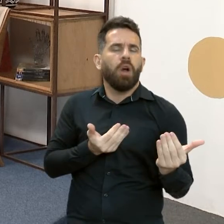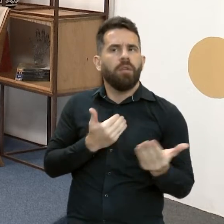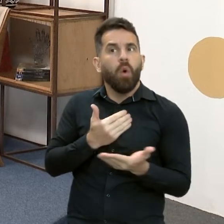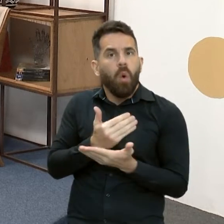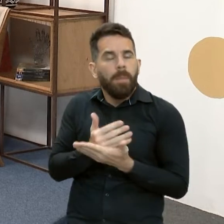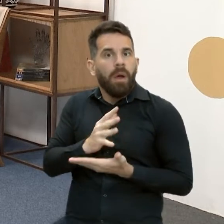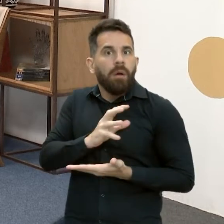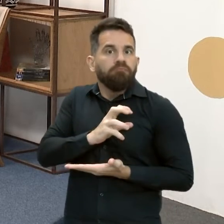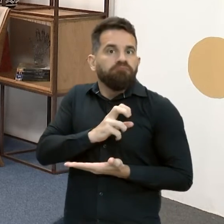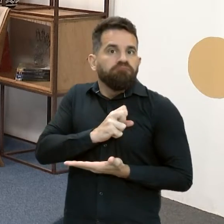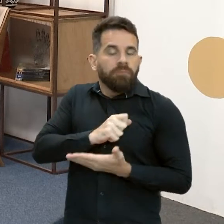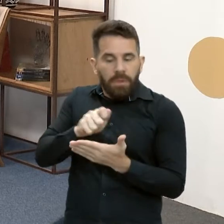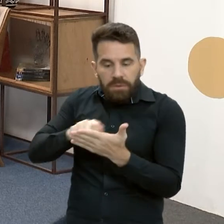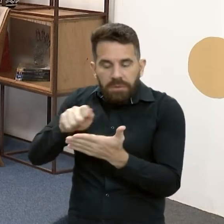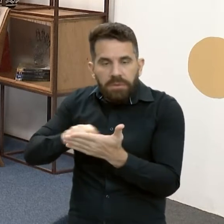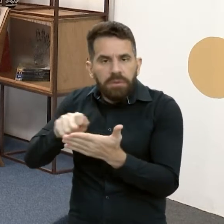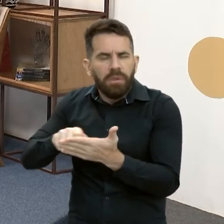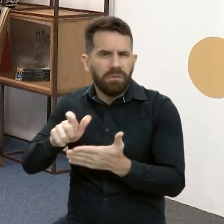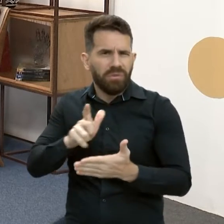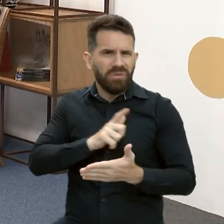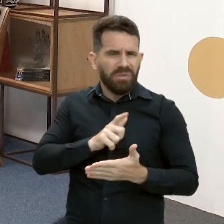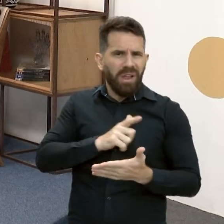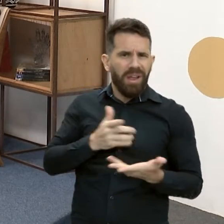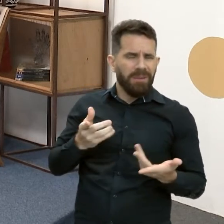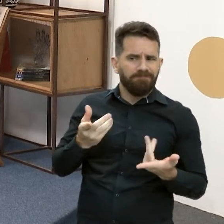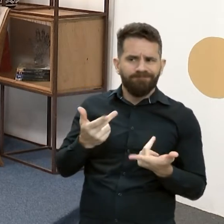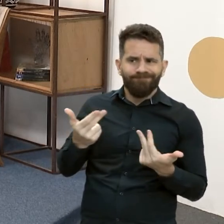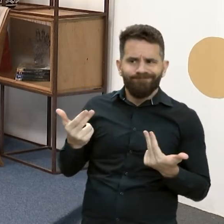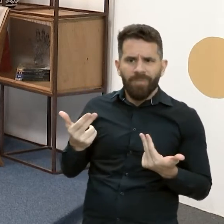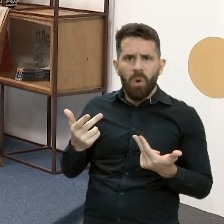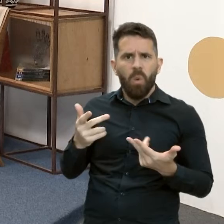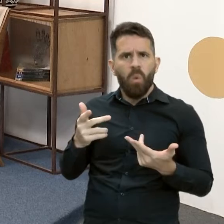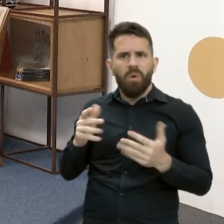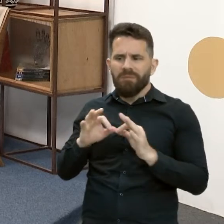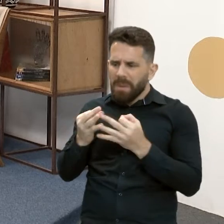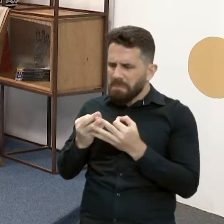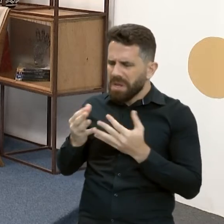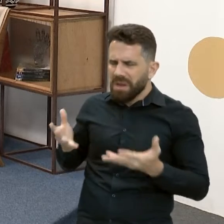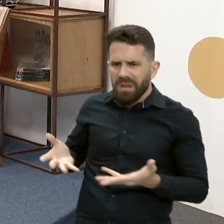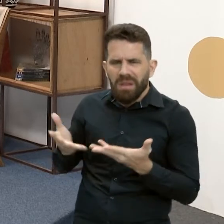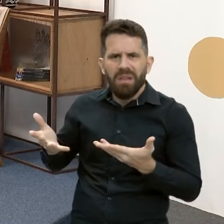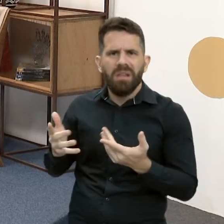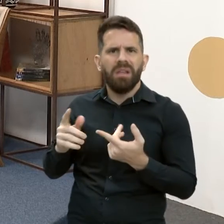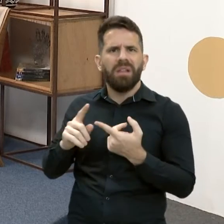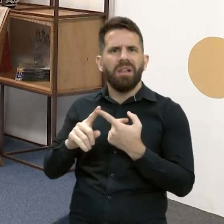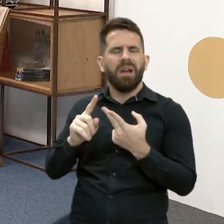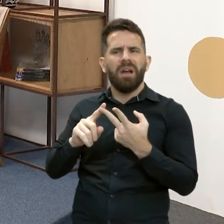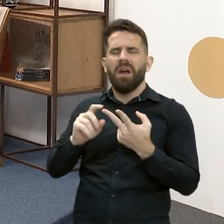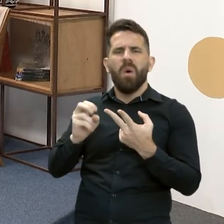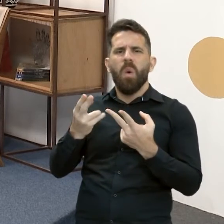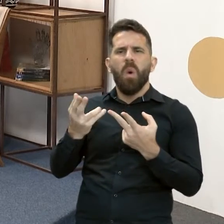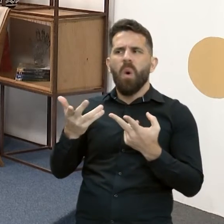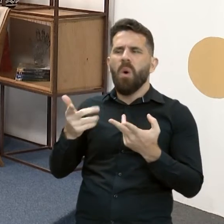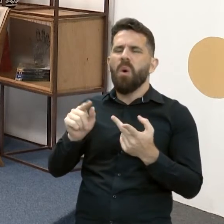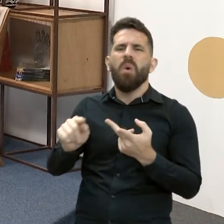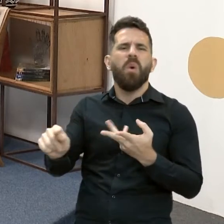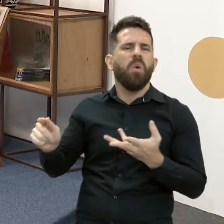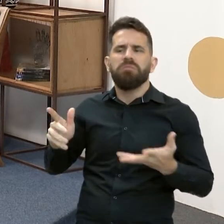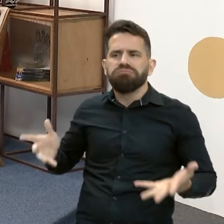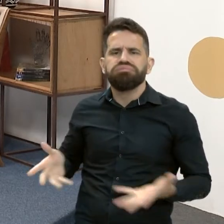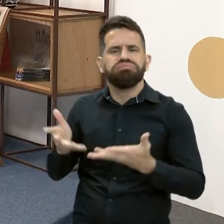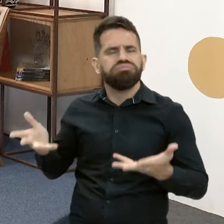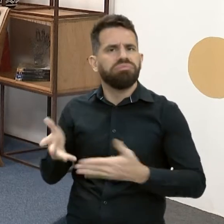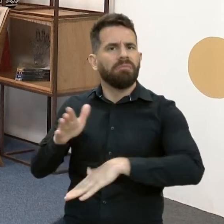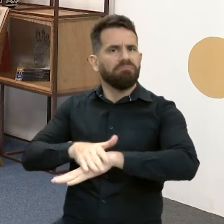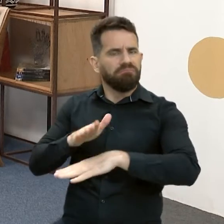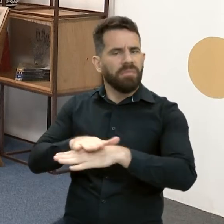tipo de incentivo? Ela se agarrou a algum tipo de incentivo na família ou fora da família? O